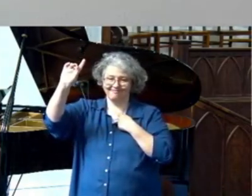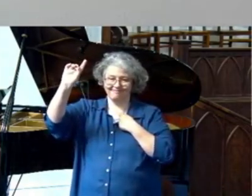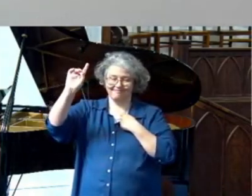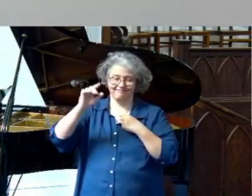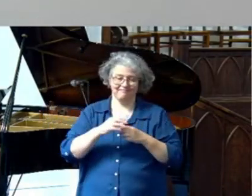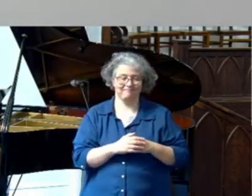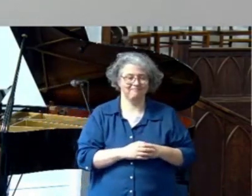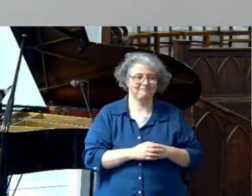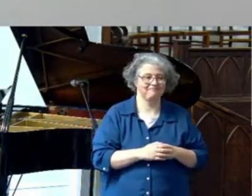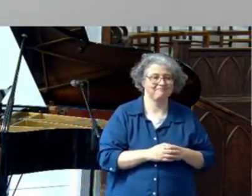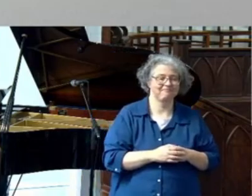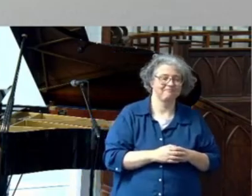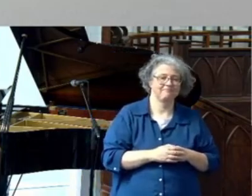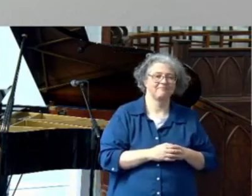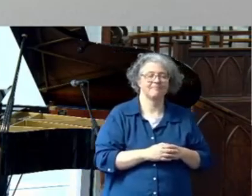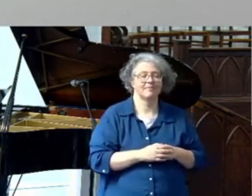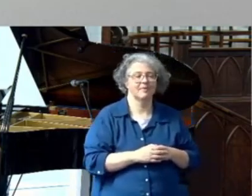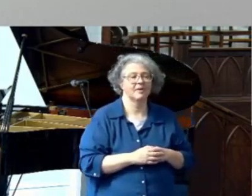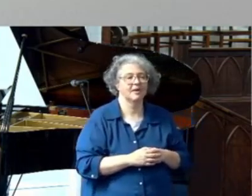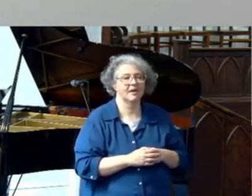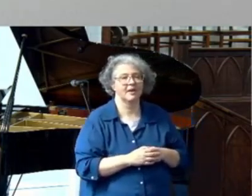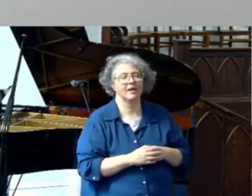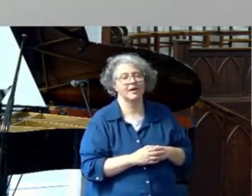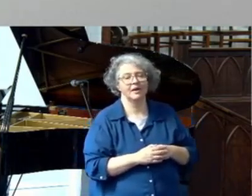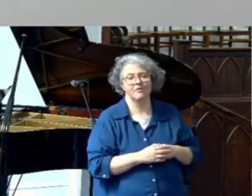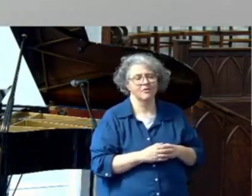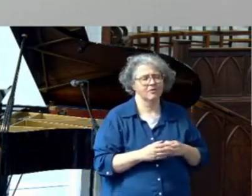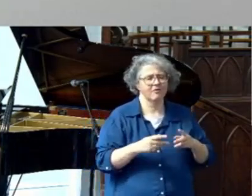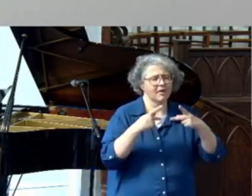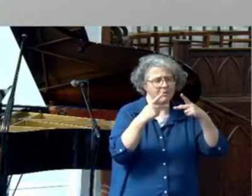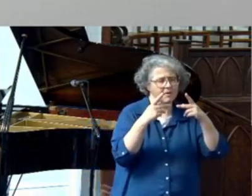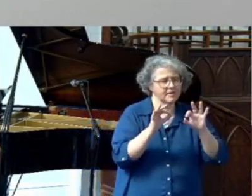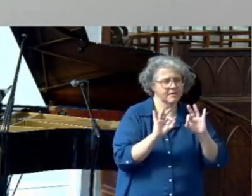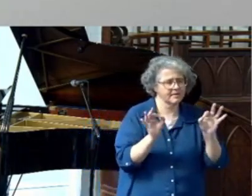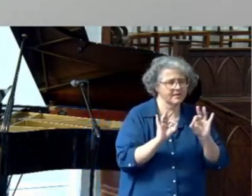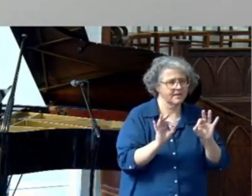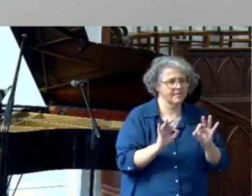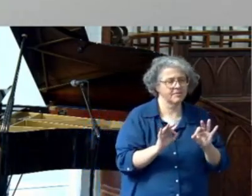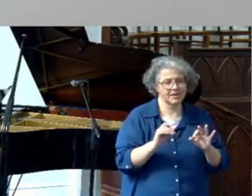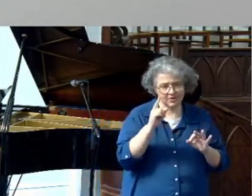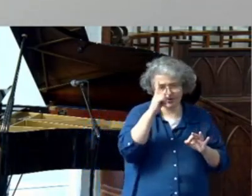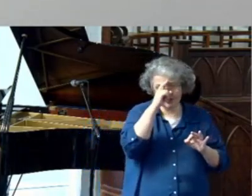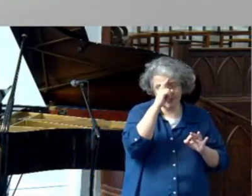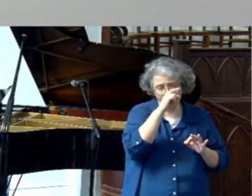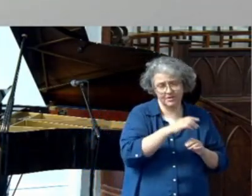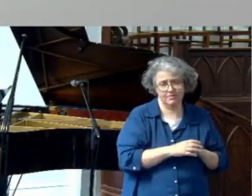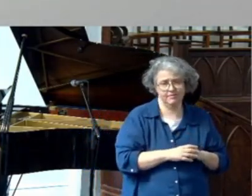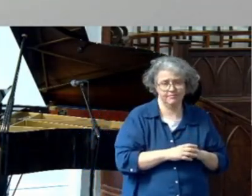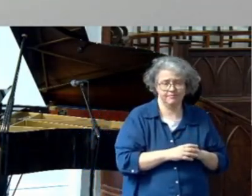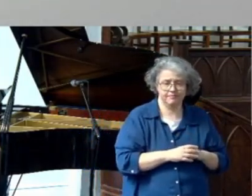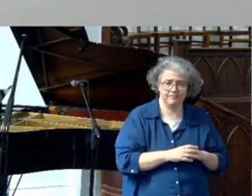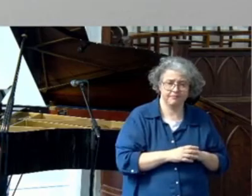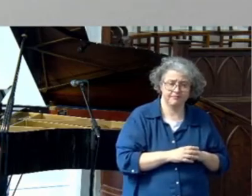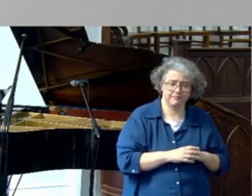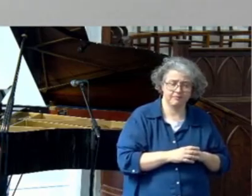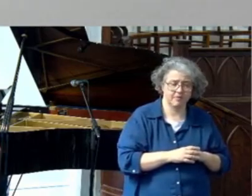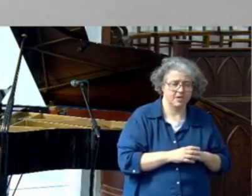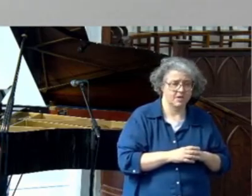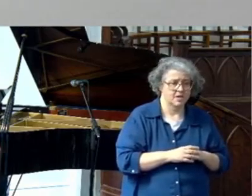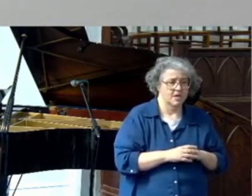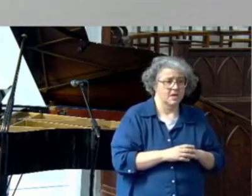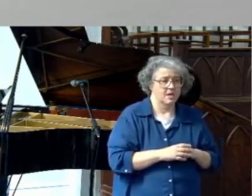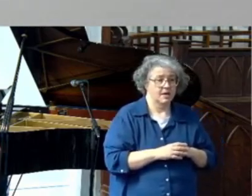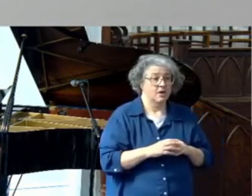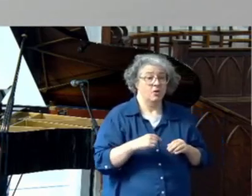Senhor. Deixa eu dizer uma coisa muito simples, mas muito difícil. Boa parte dos nossos planos não